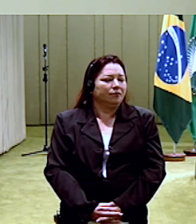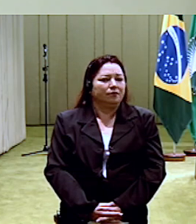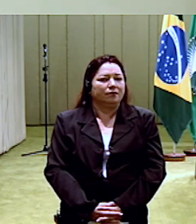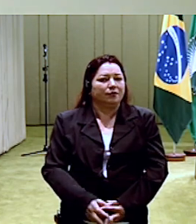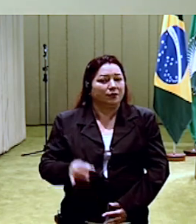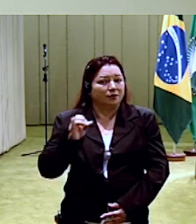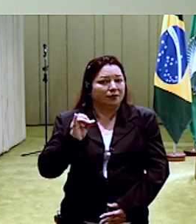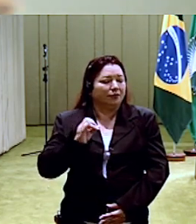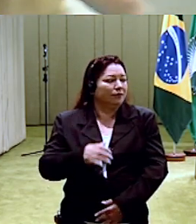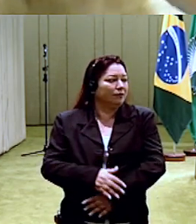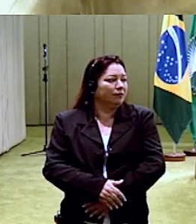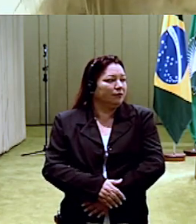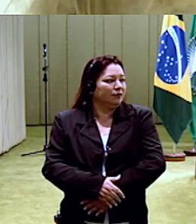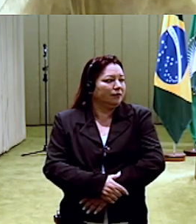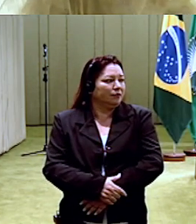Ela não percebeu. É.